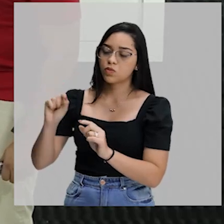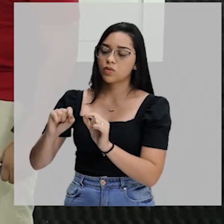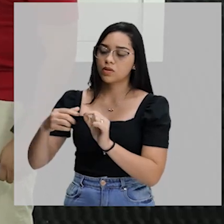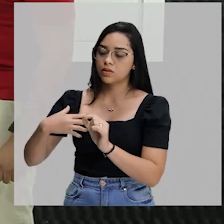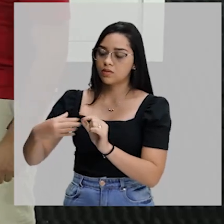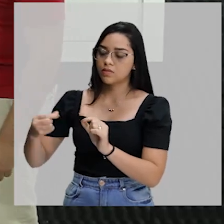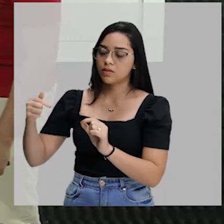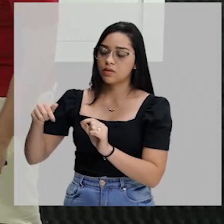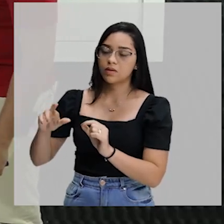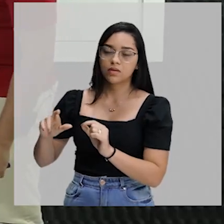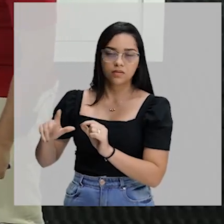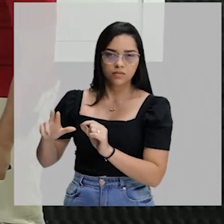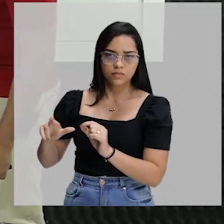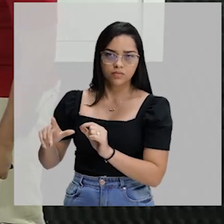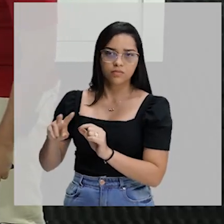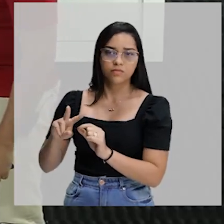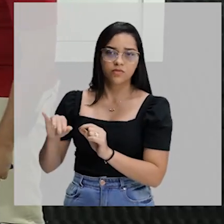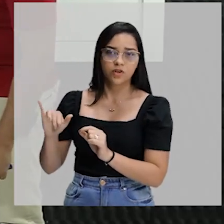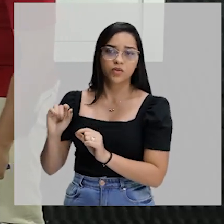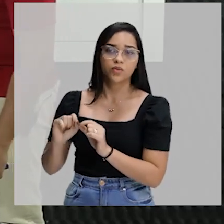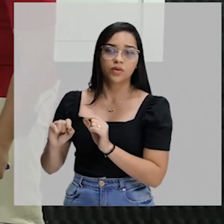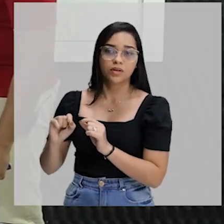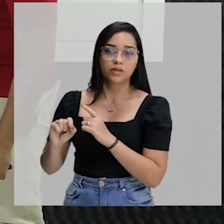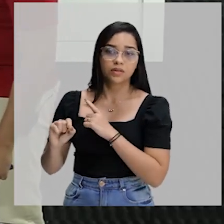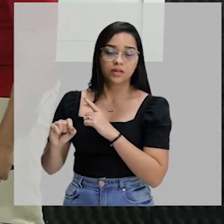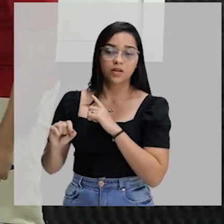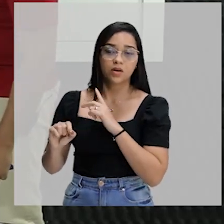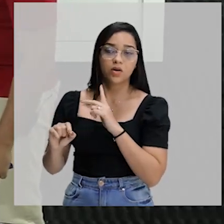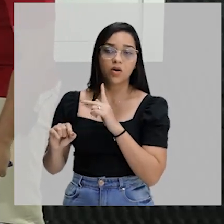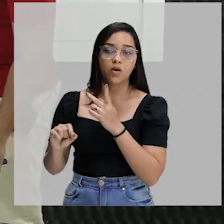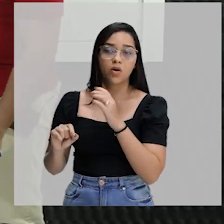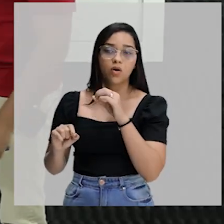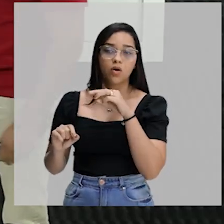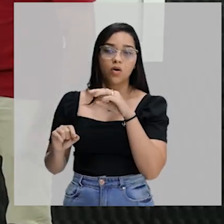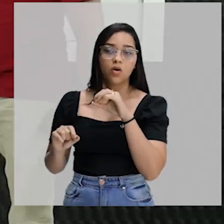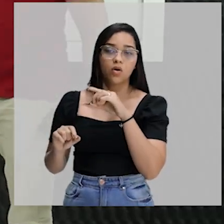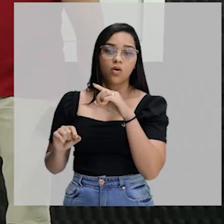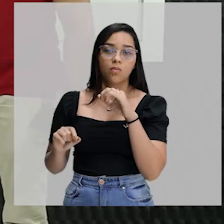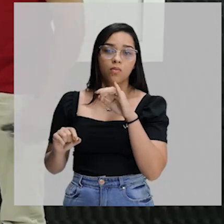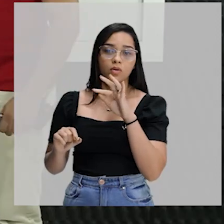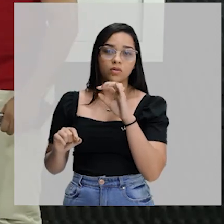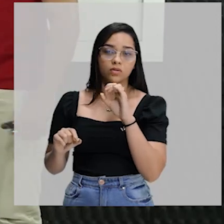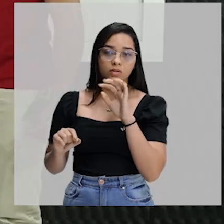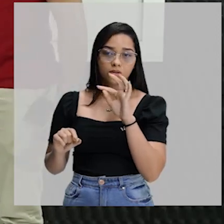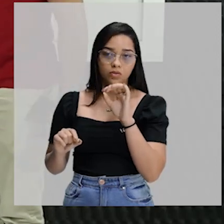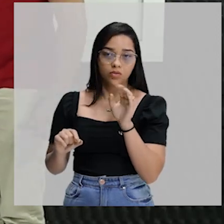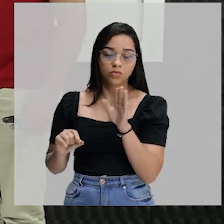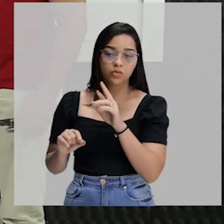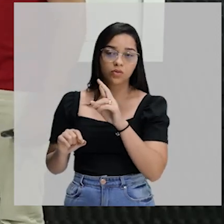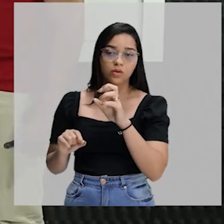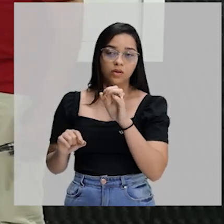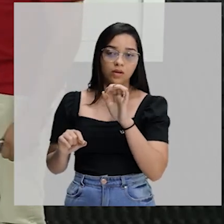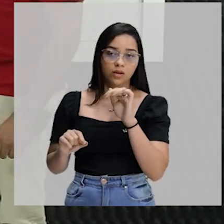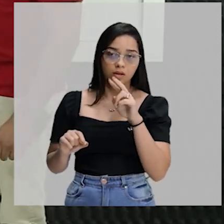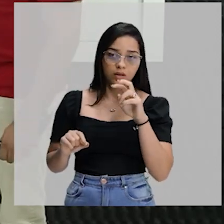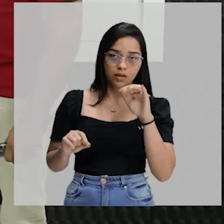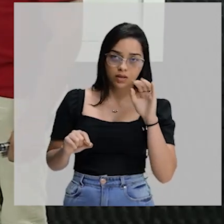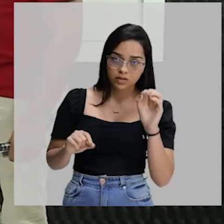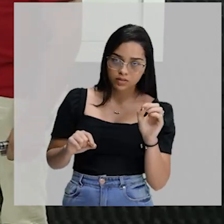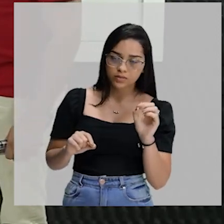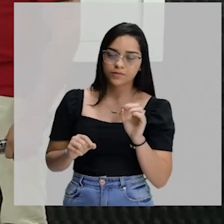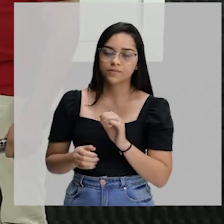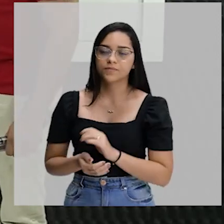filho que é diferente, ele vai ser homozigoto recessivo, certo?